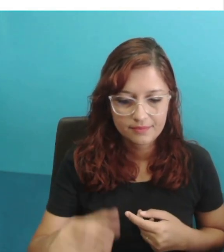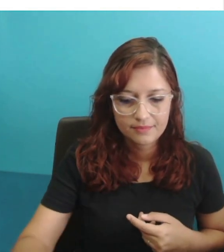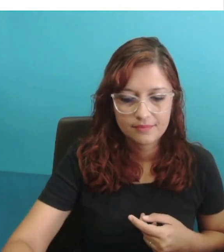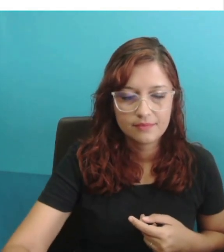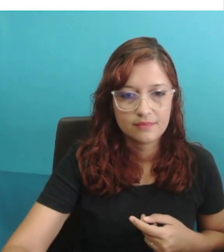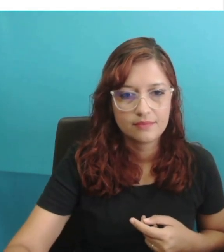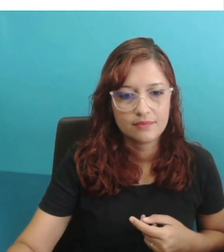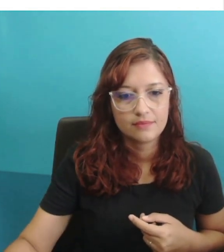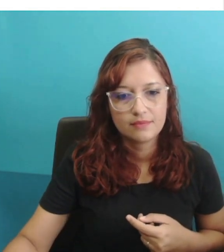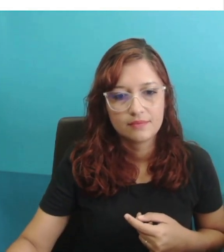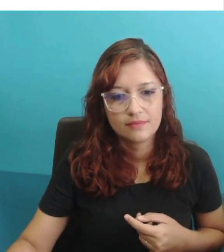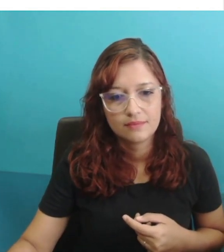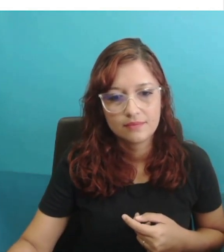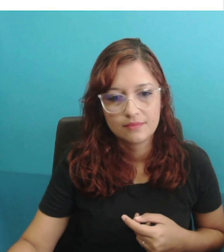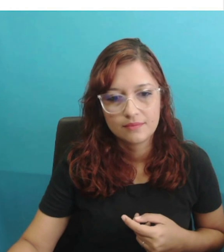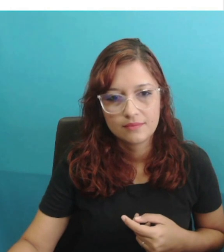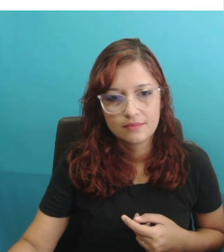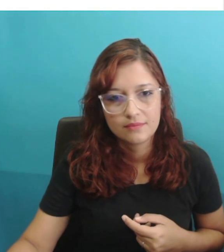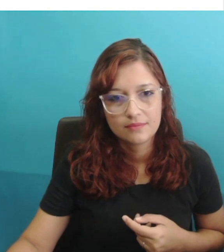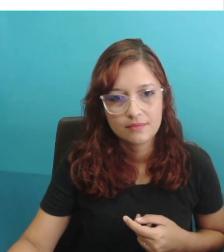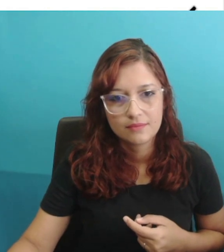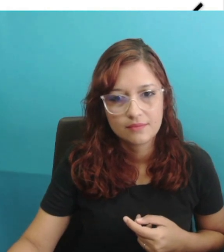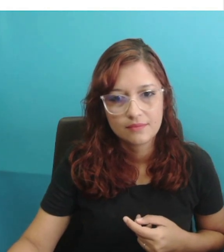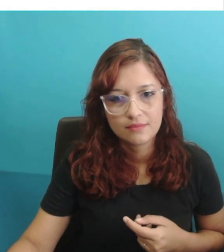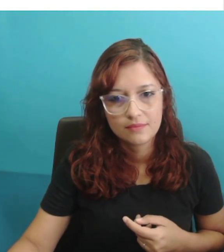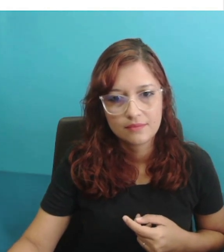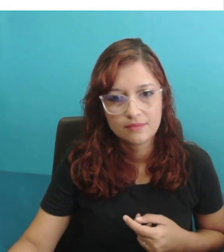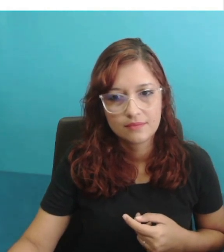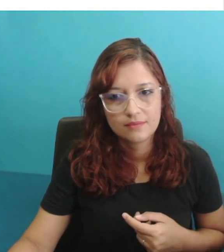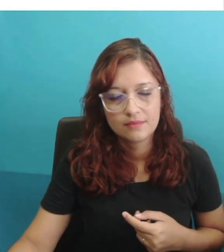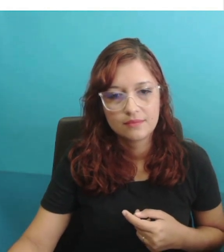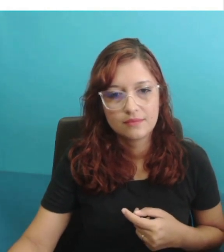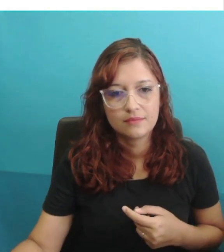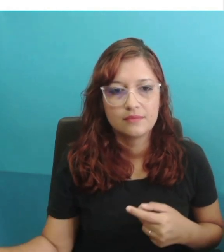A terceira conjugação, IR.